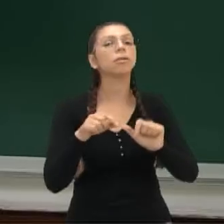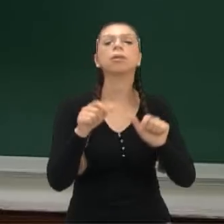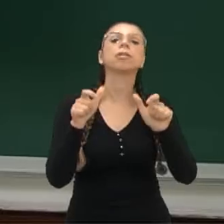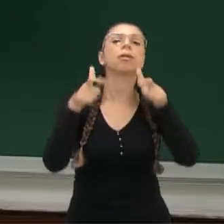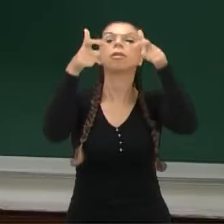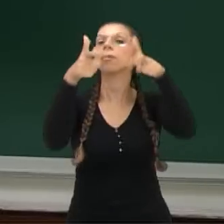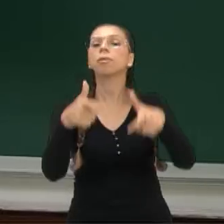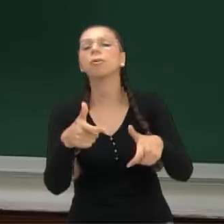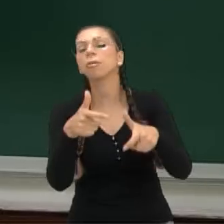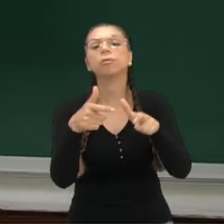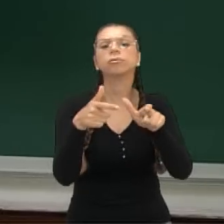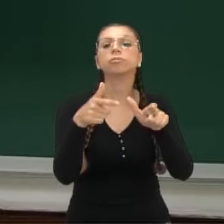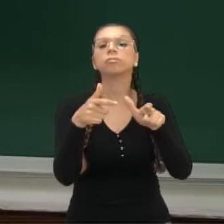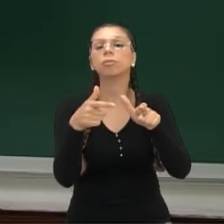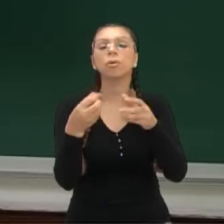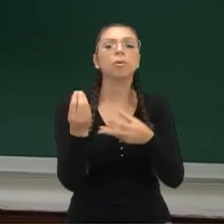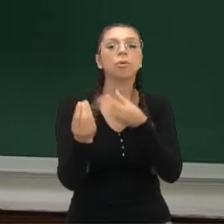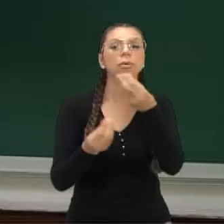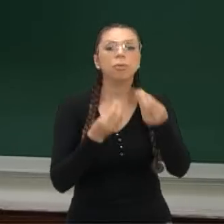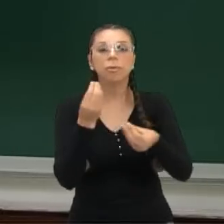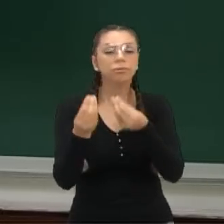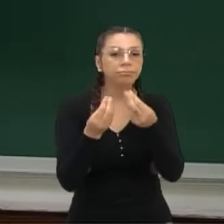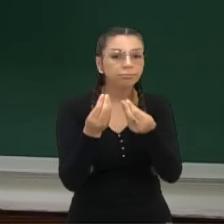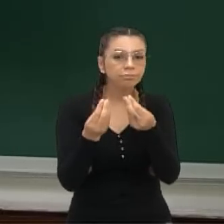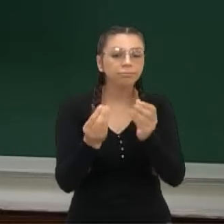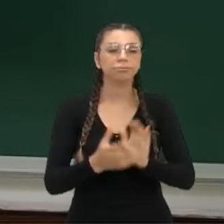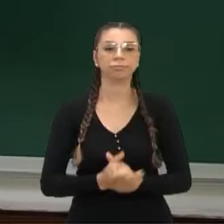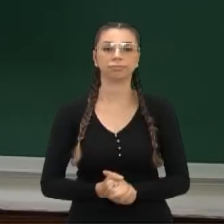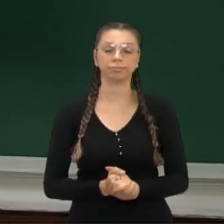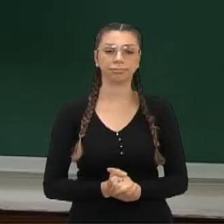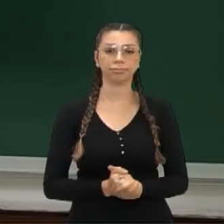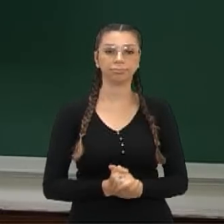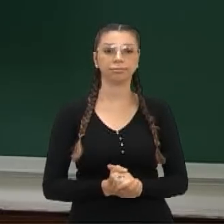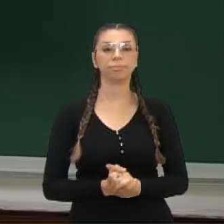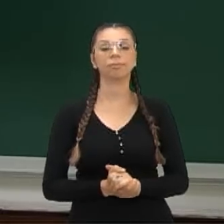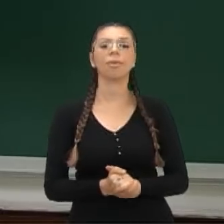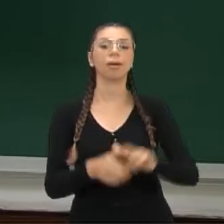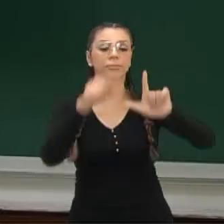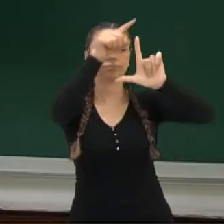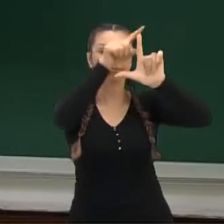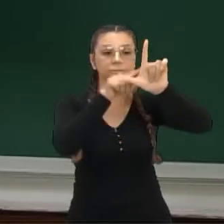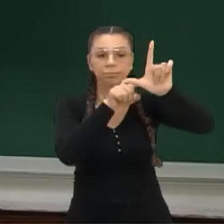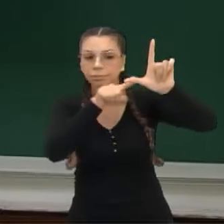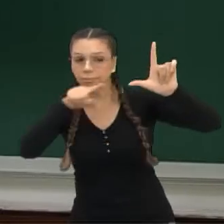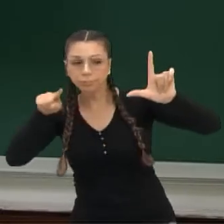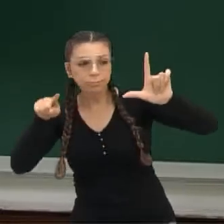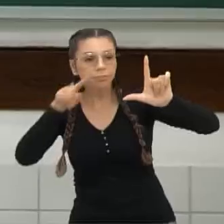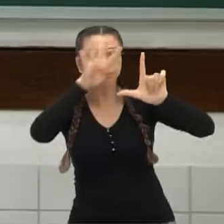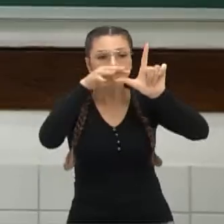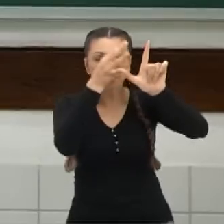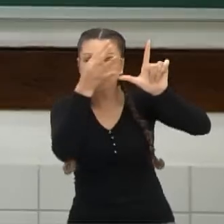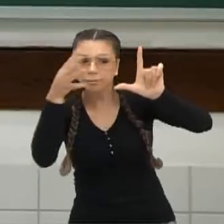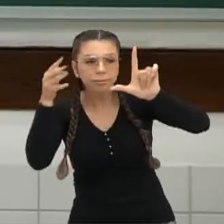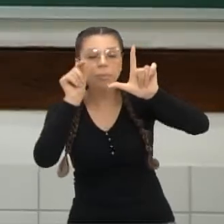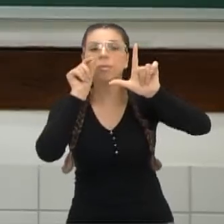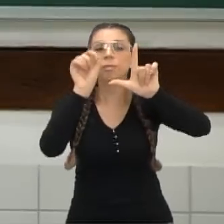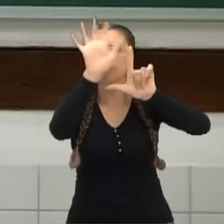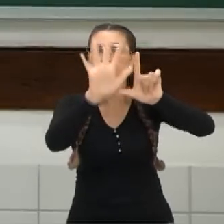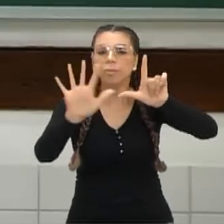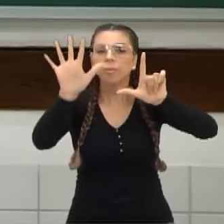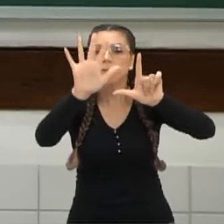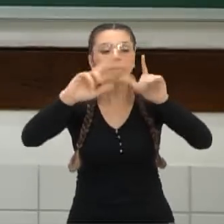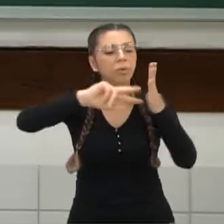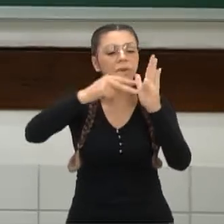ser o nosso norte? Quem vai orientar a gente nisso? O plano cartesiano. Mas, professora, o que é